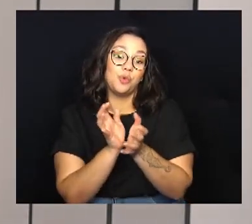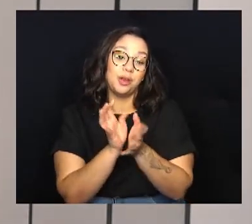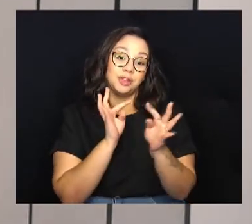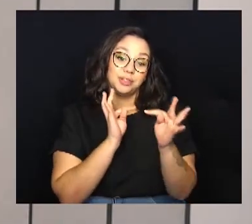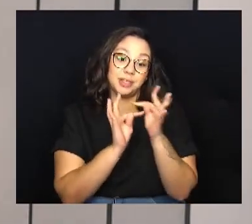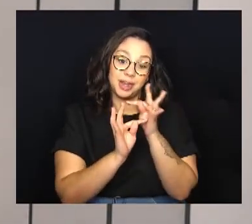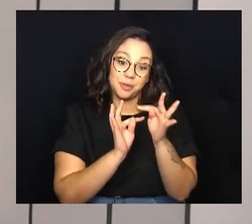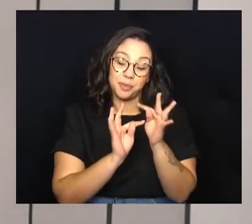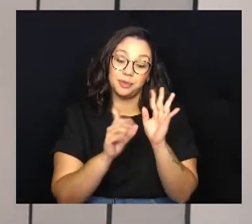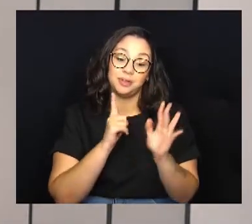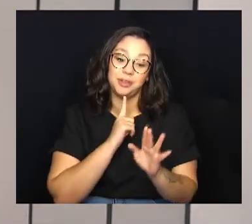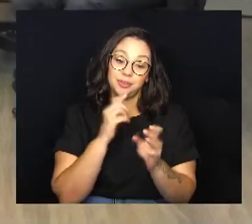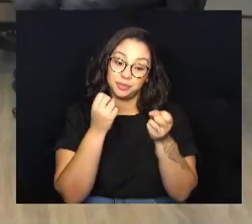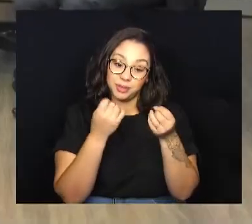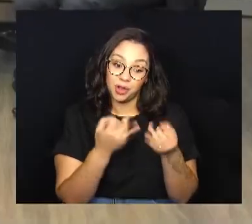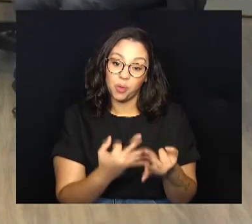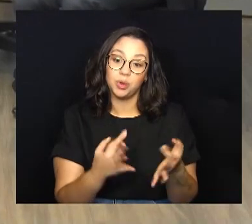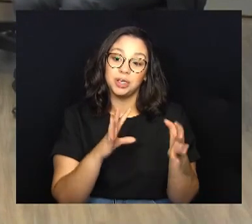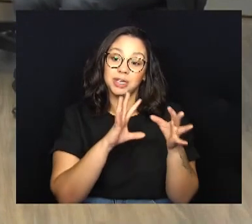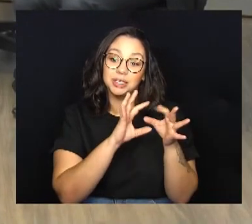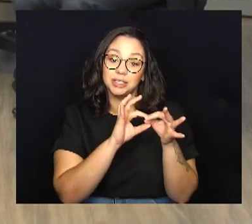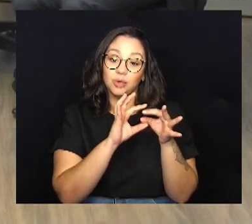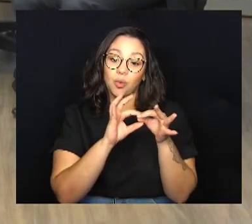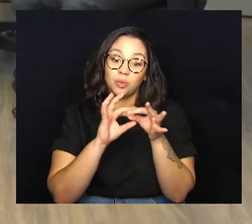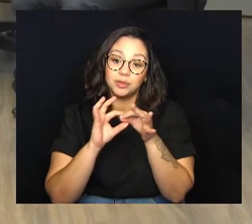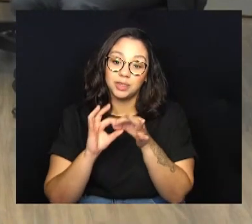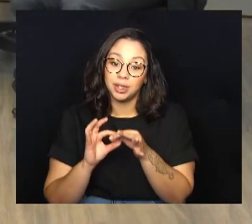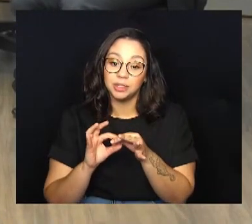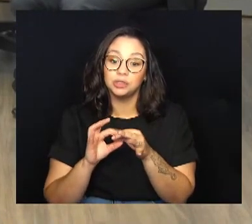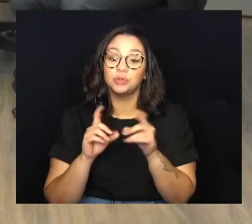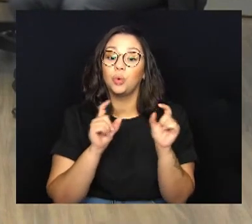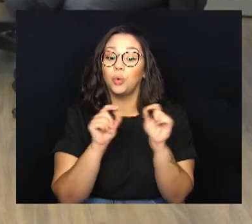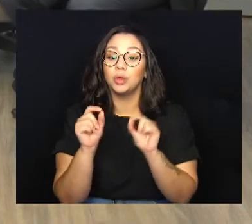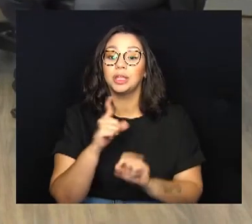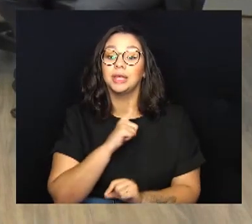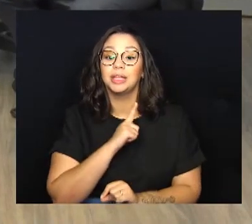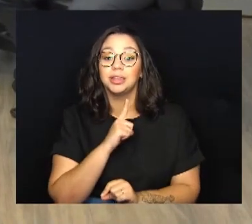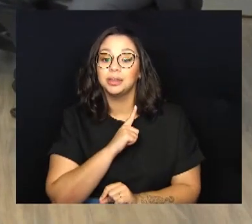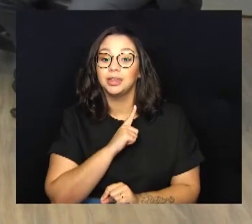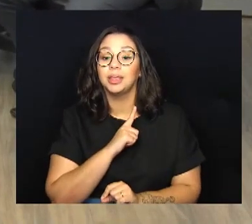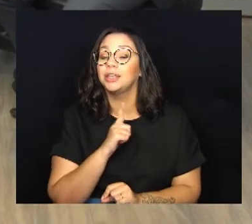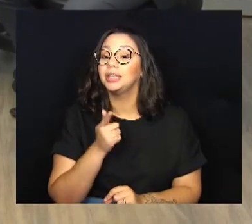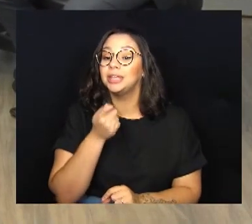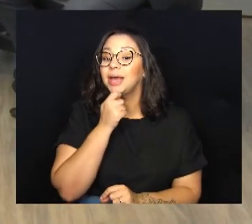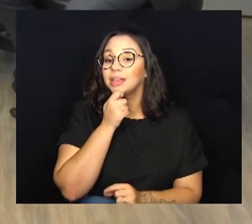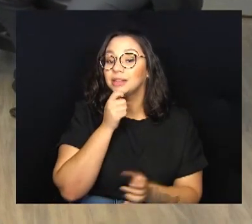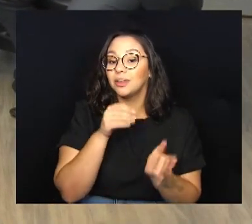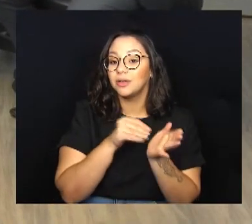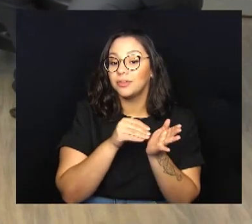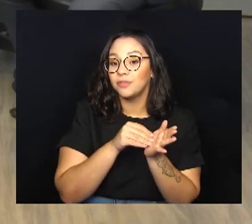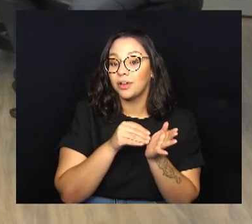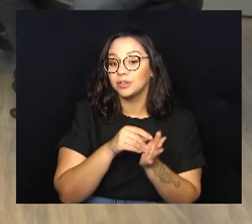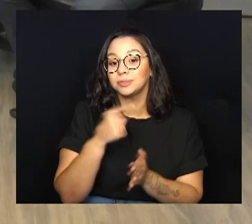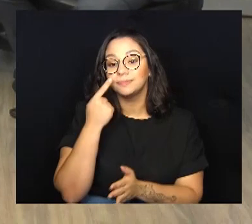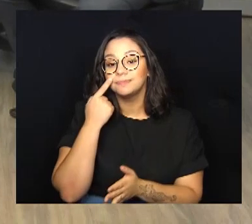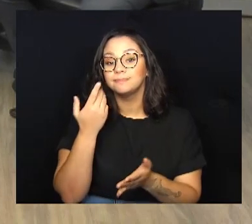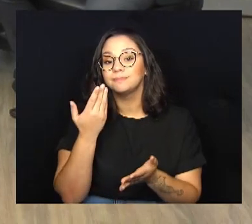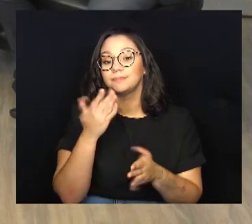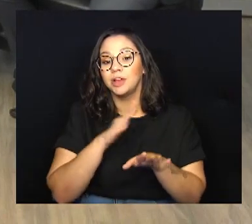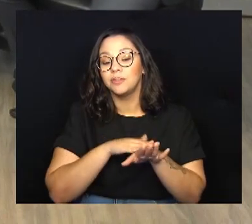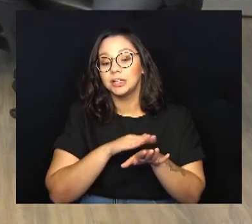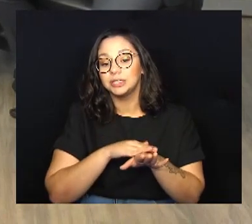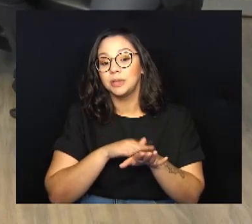convênio geral com todas as 20 cidades, que o problema que é nosso não é só nosso, não é só de Campinas, é de toda a cidade